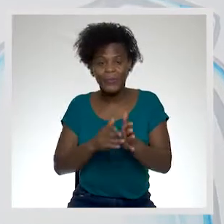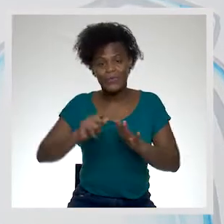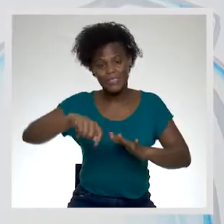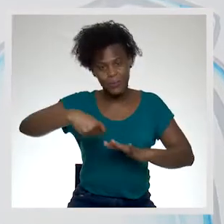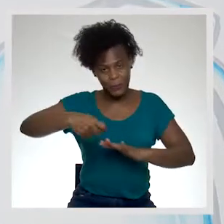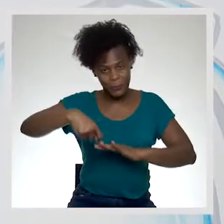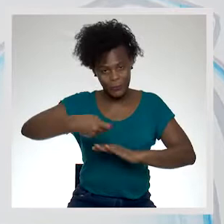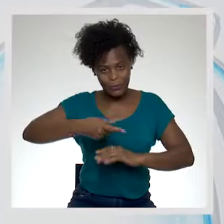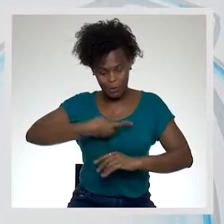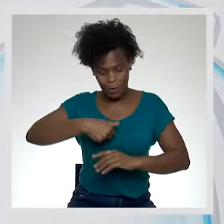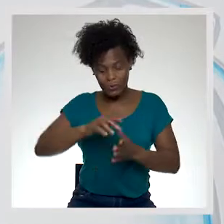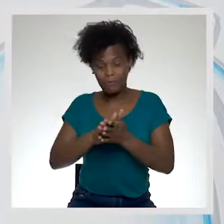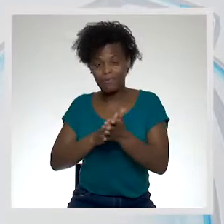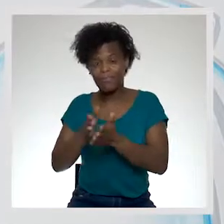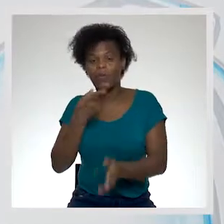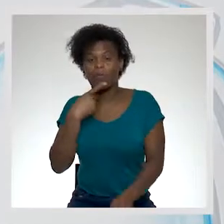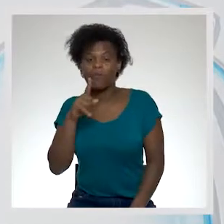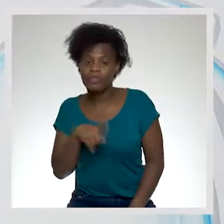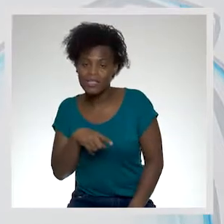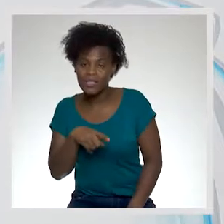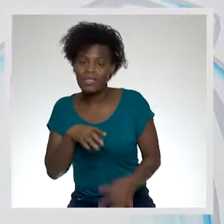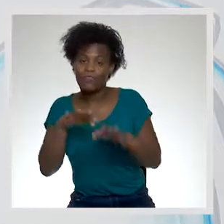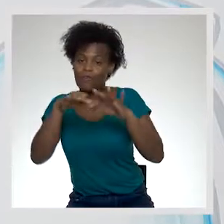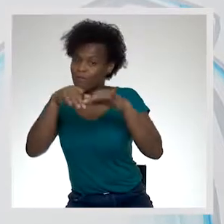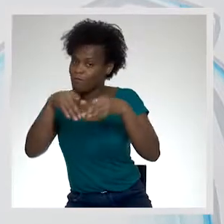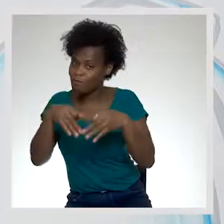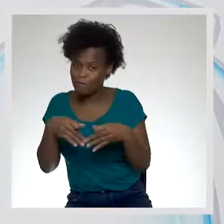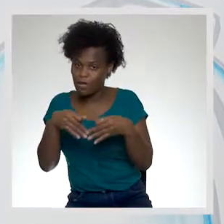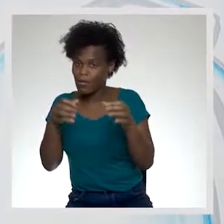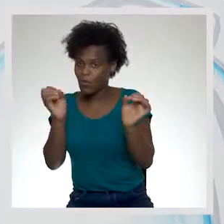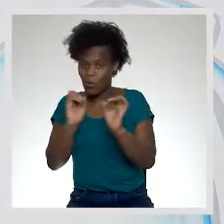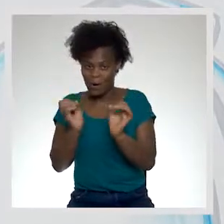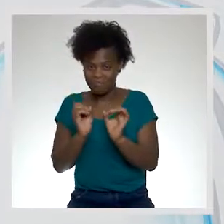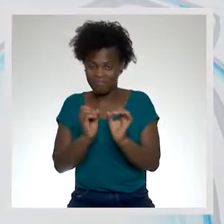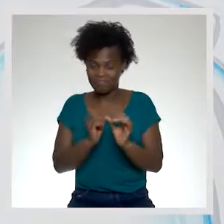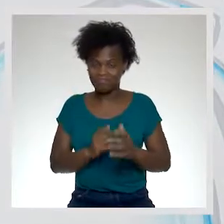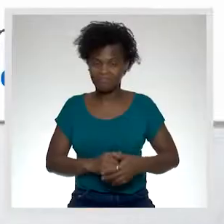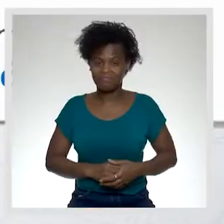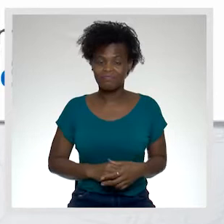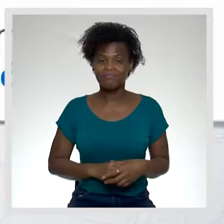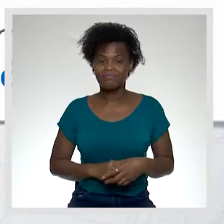recursos que nós reaproveitamos e que não têm o seu fim.